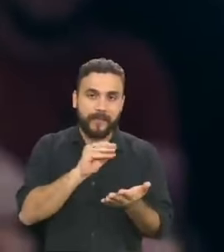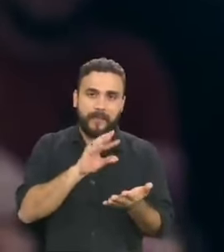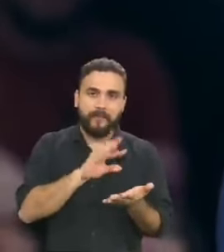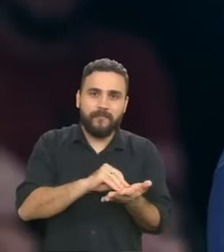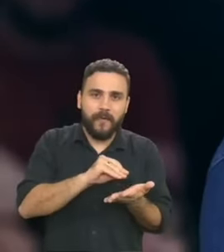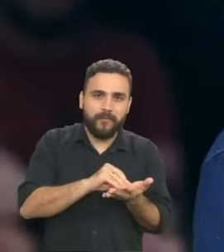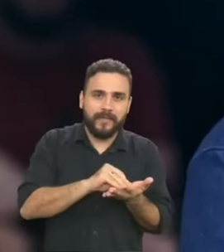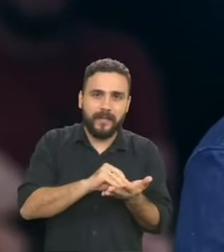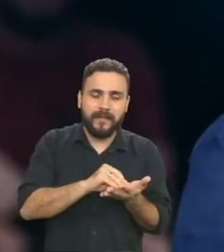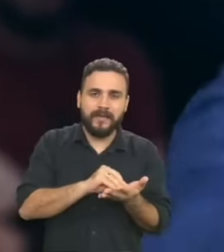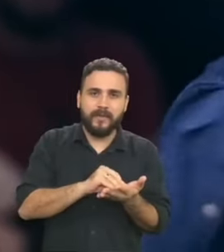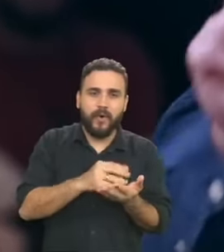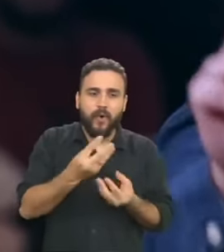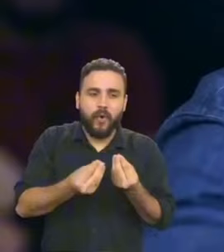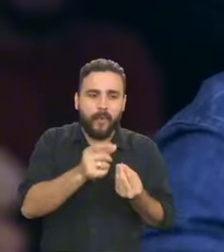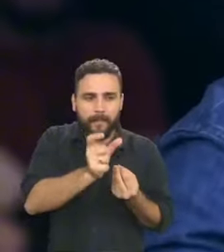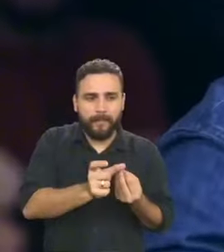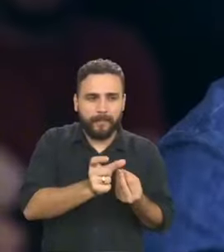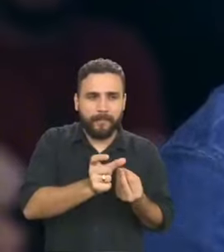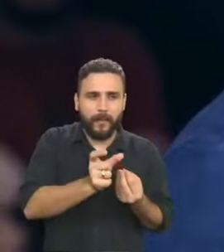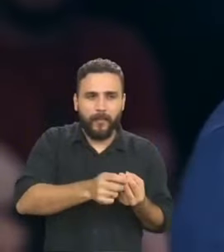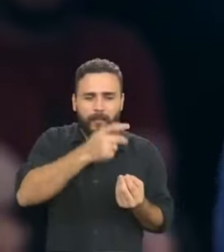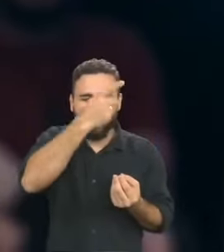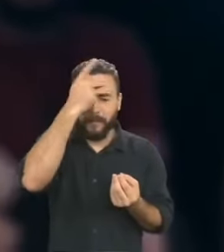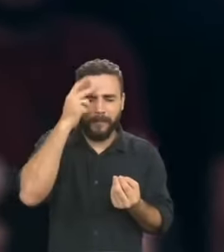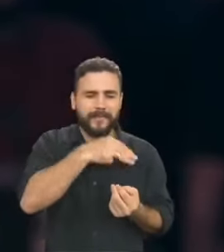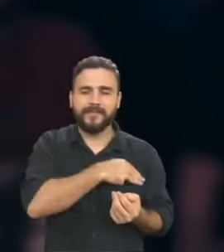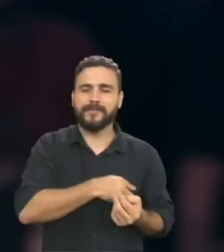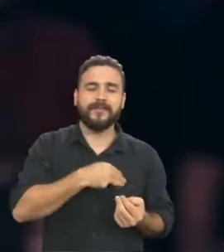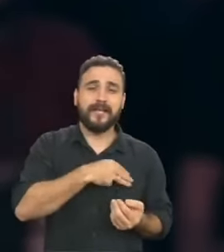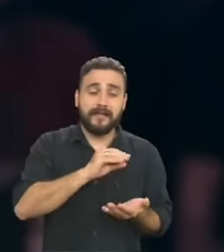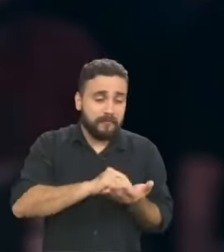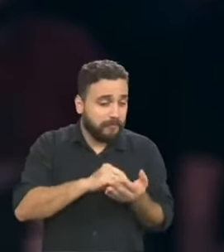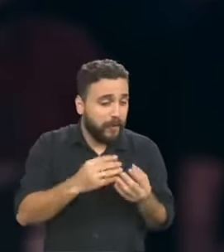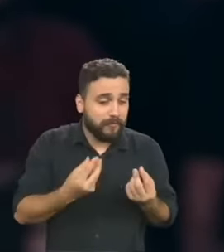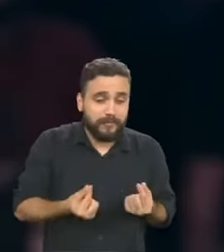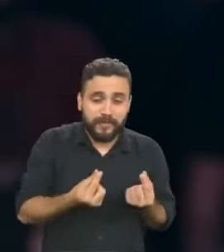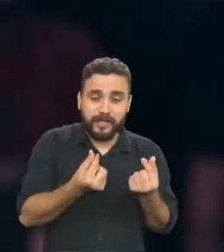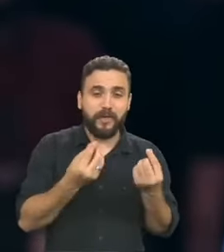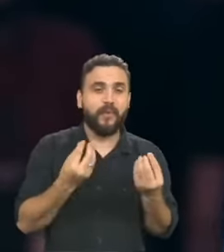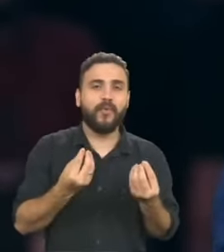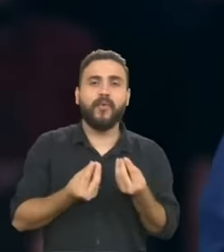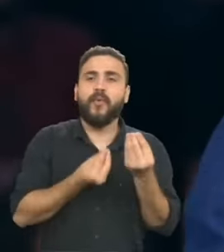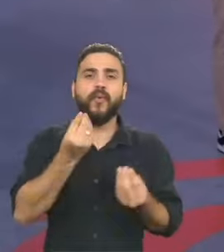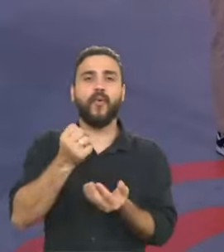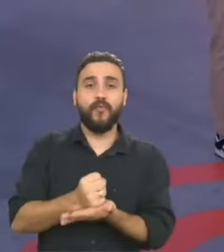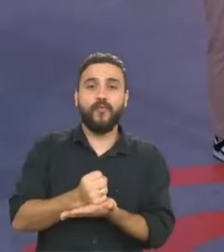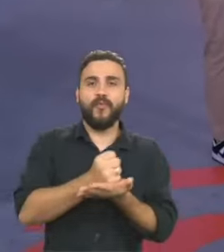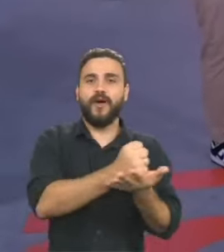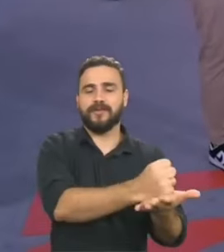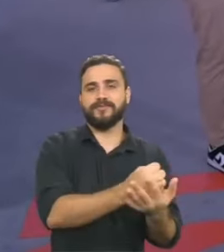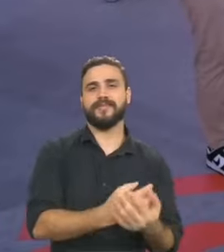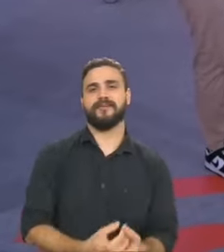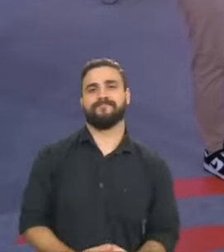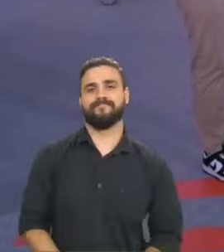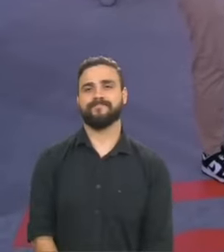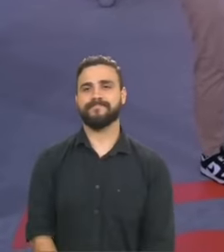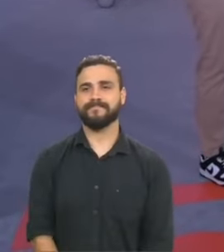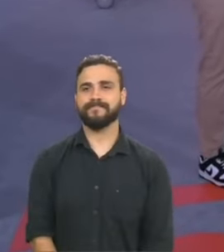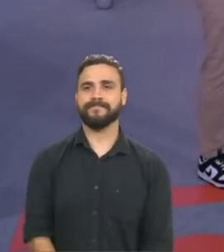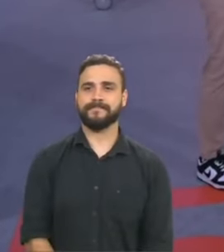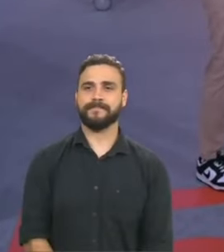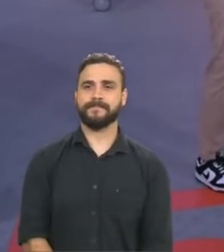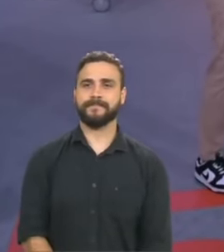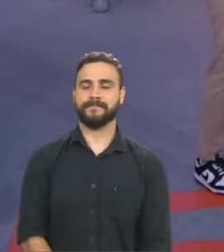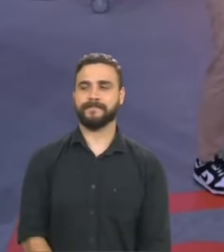o missionário vai ter que começar a trabalhar, talvez no local dele, não dá mais atenção para aquilo que ele foi designado para ir. Quais são os impactos e as